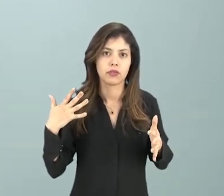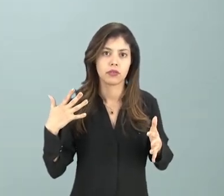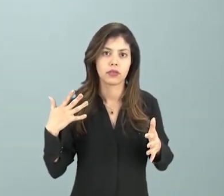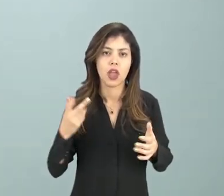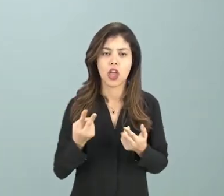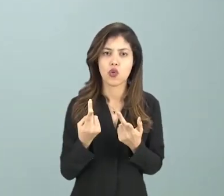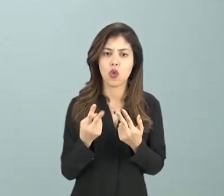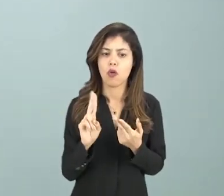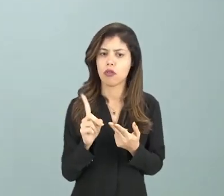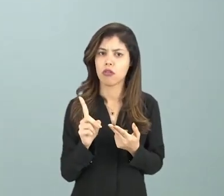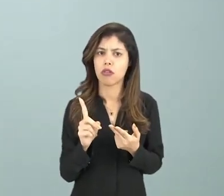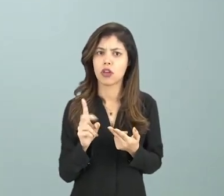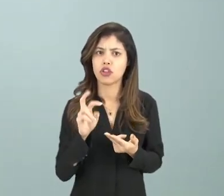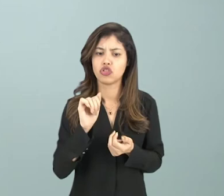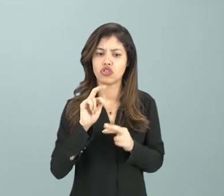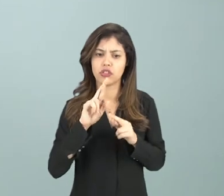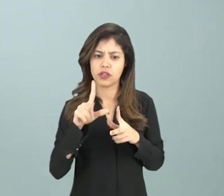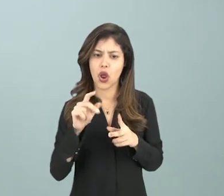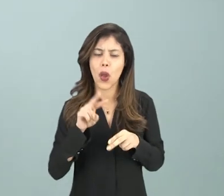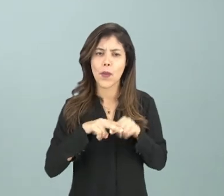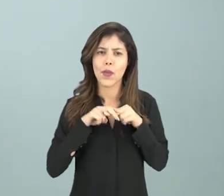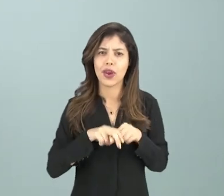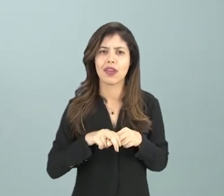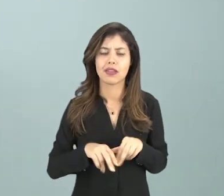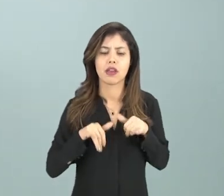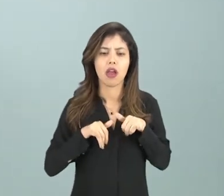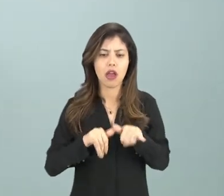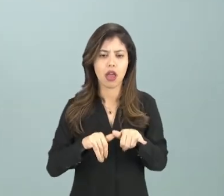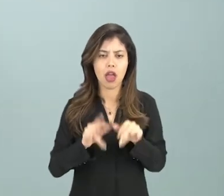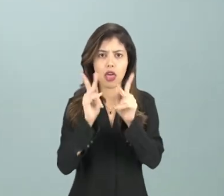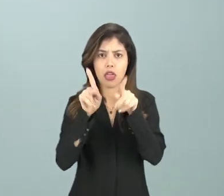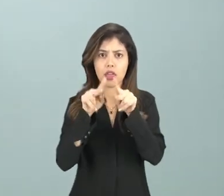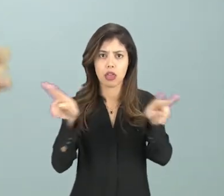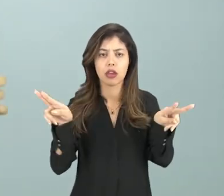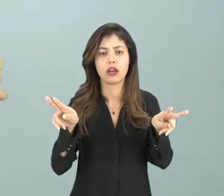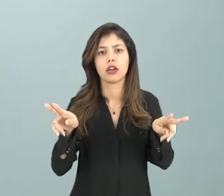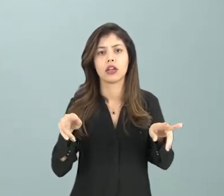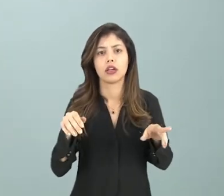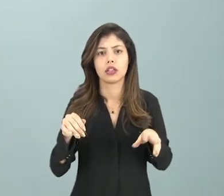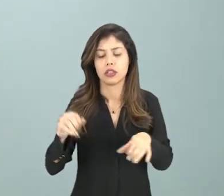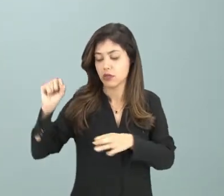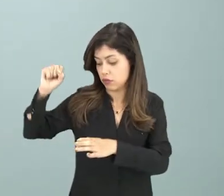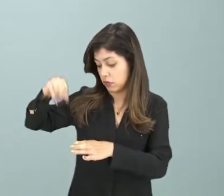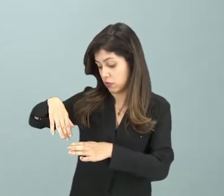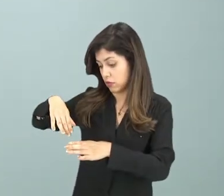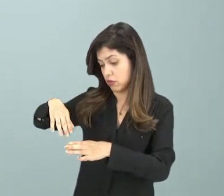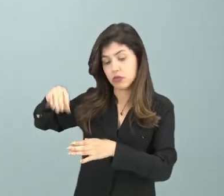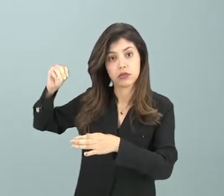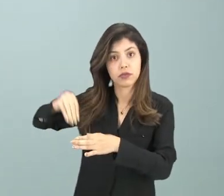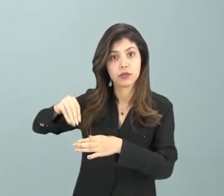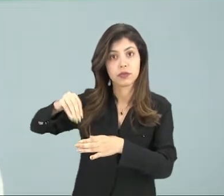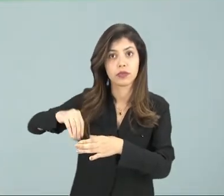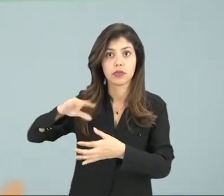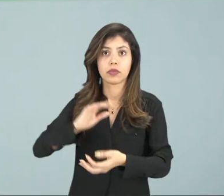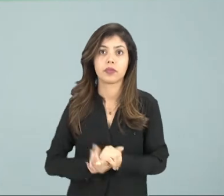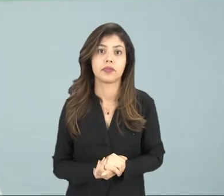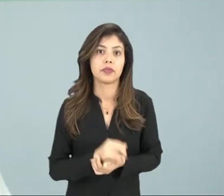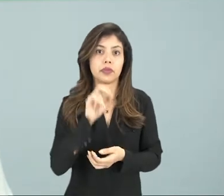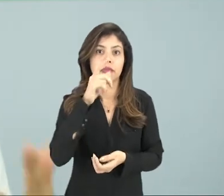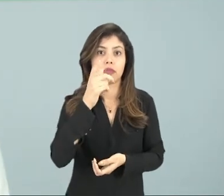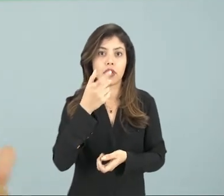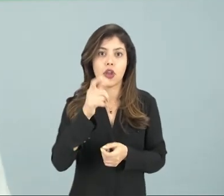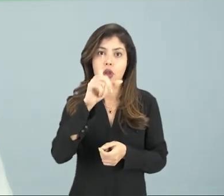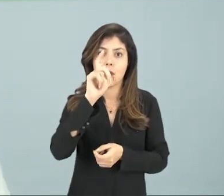adequados por isso que você vai no mercado vai no shopping lá sempre tem uma lixeira Zinha pedindo para você descartar